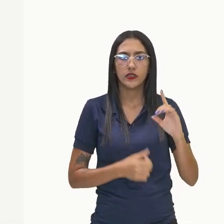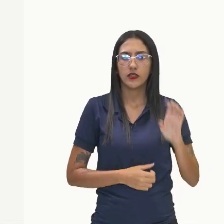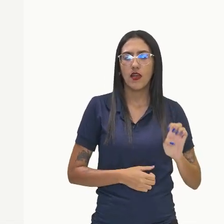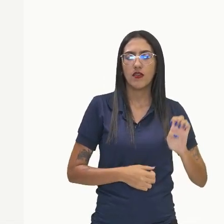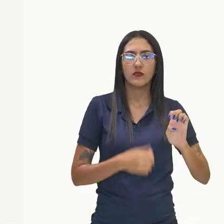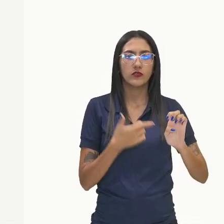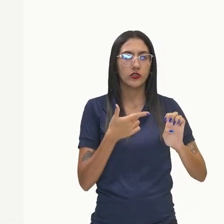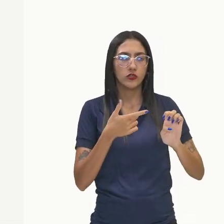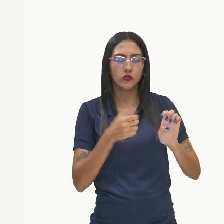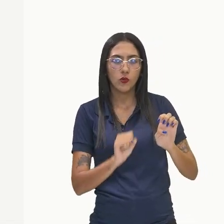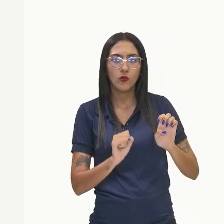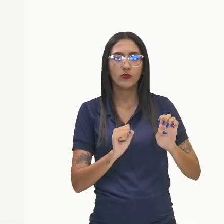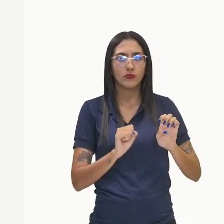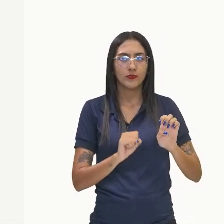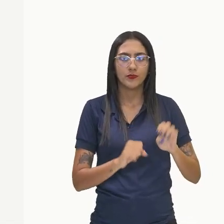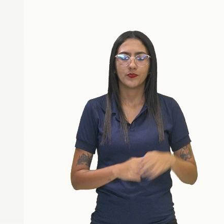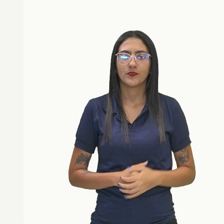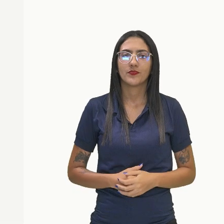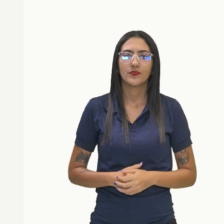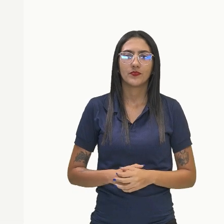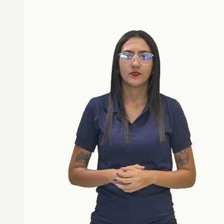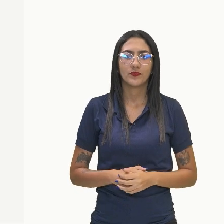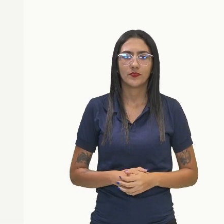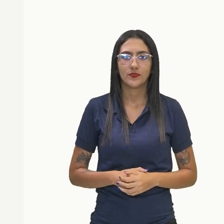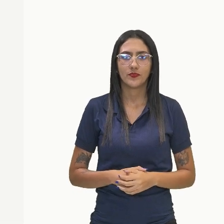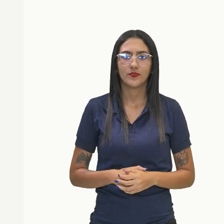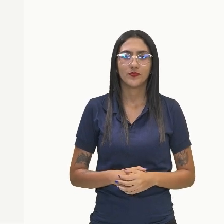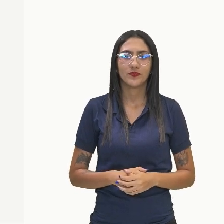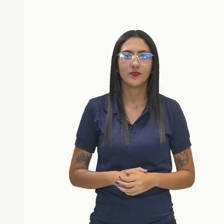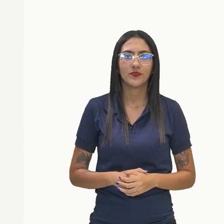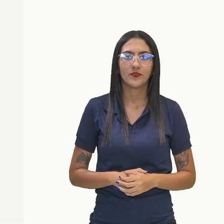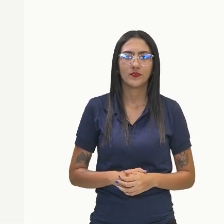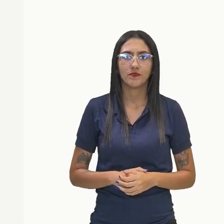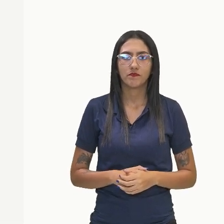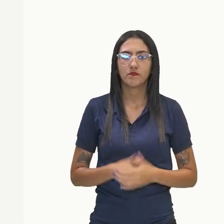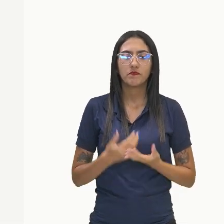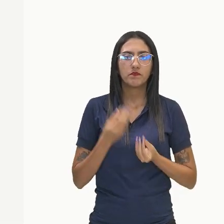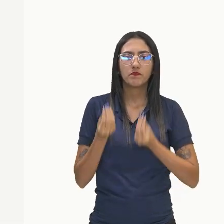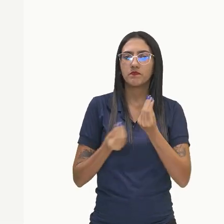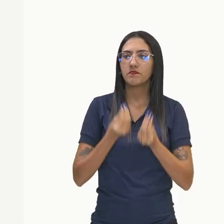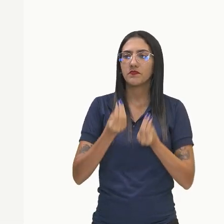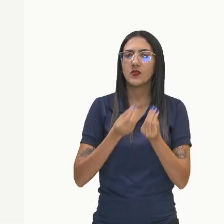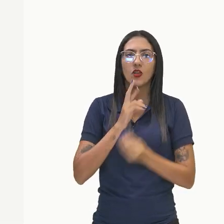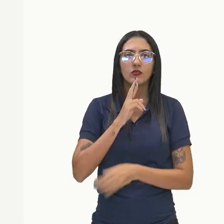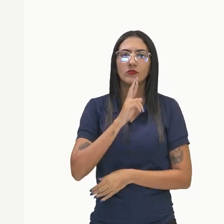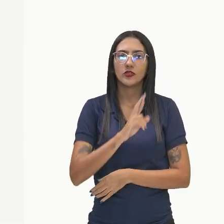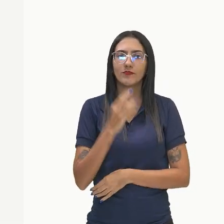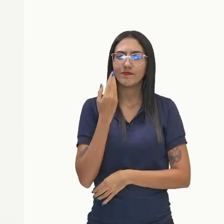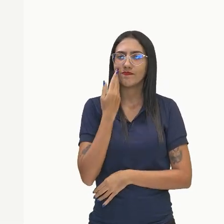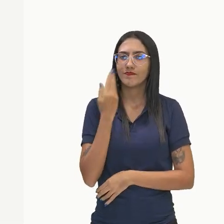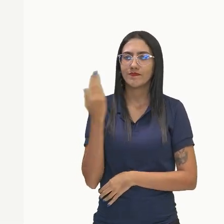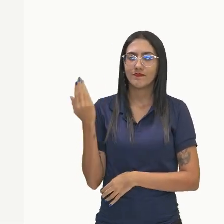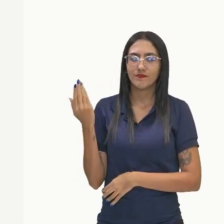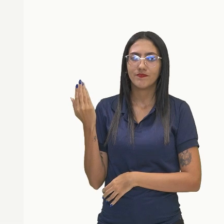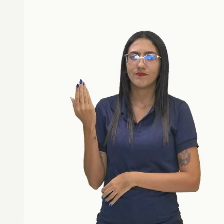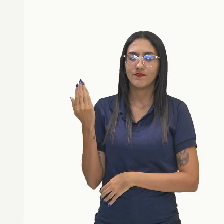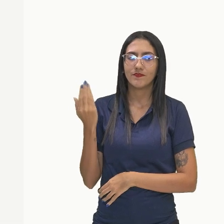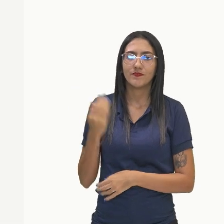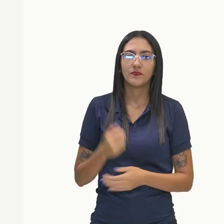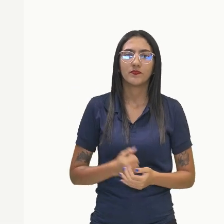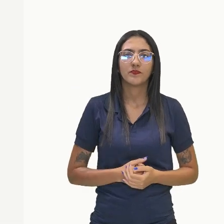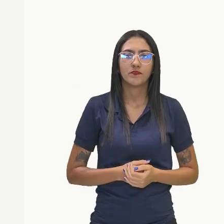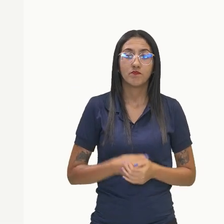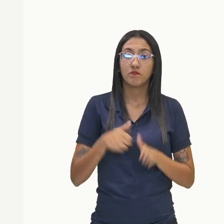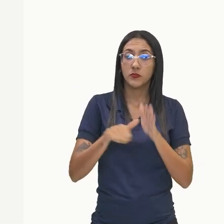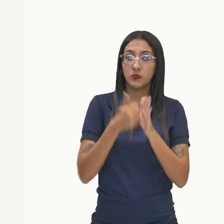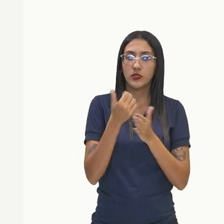letra E 28 volts. Na solução, pessoal, que está aqui, ó, bem bonitinha, né? Nós temos